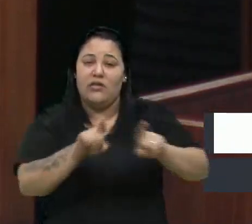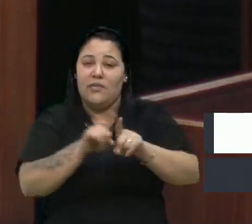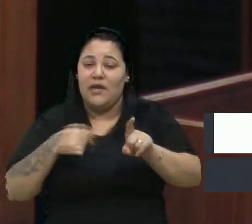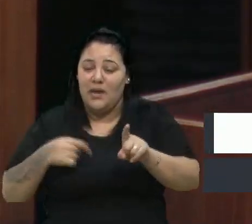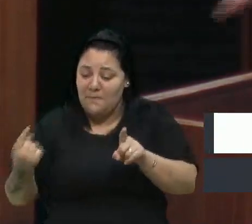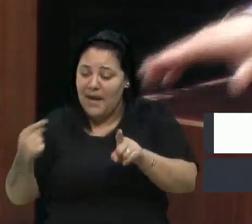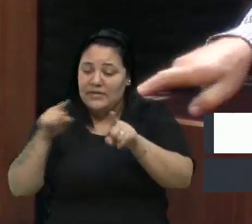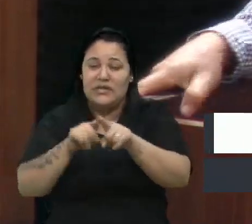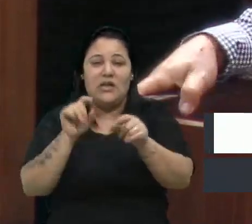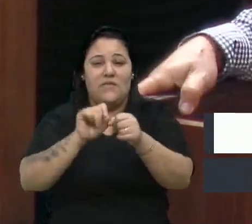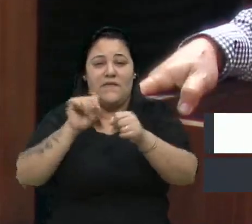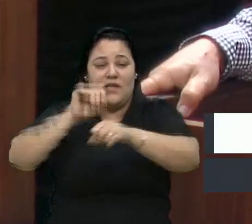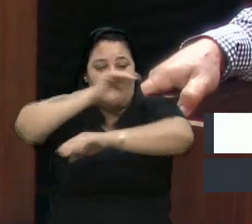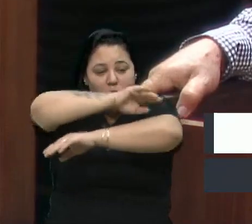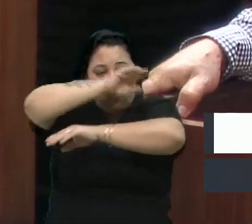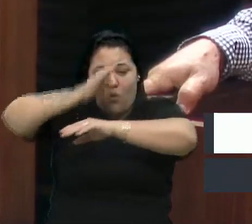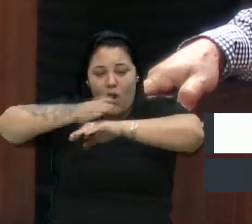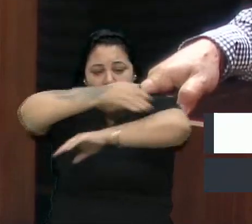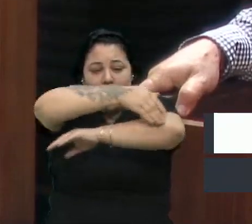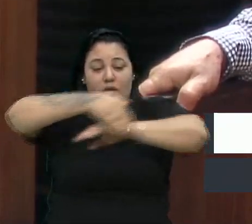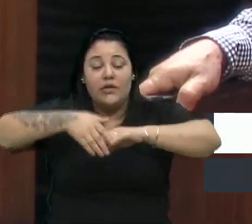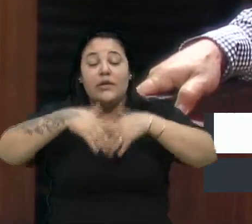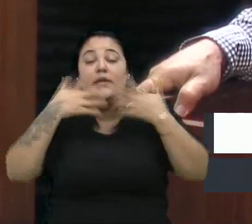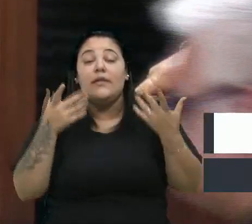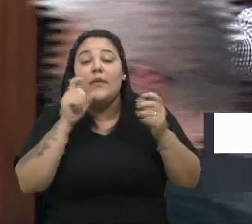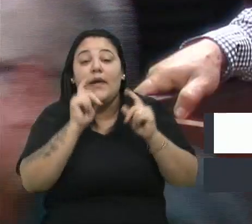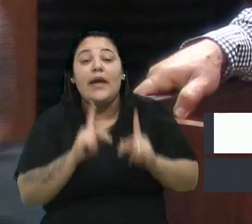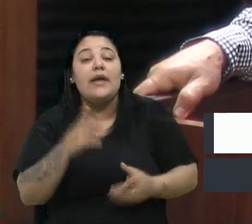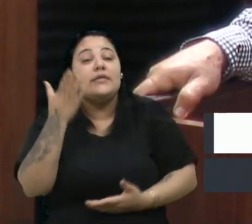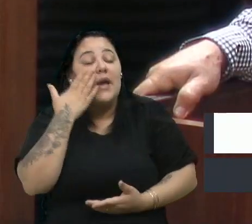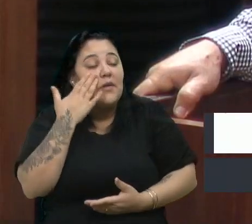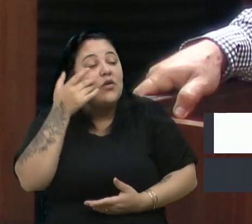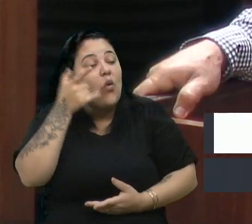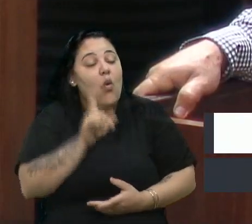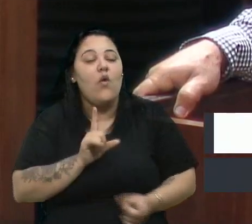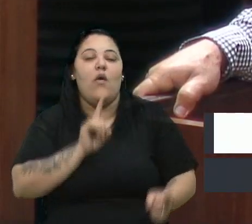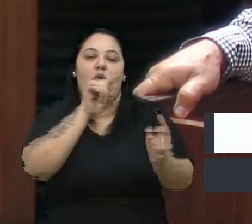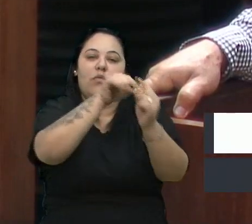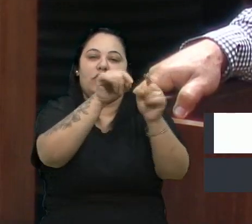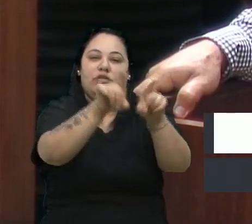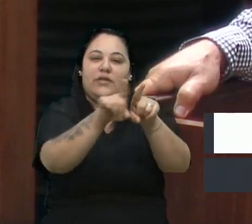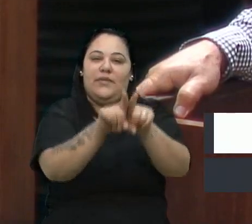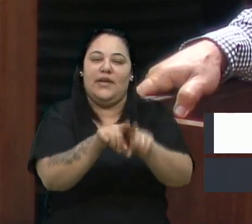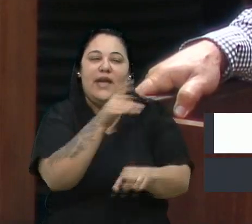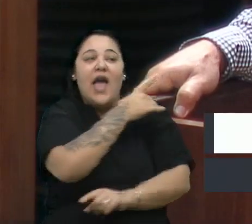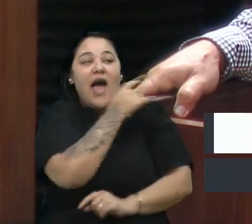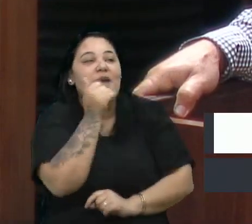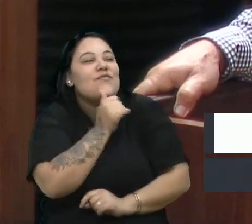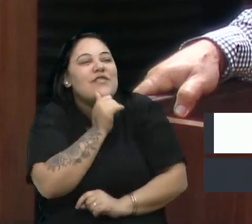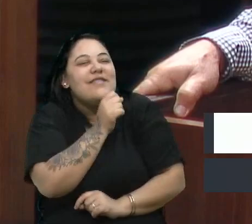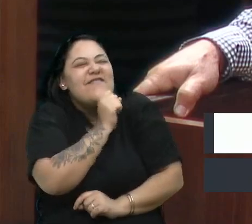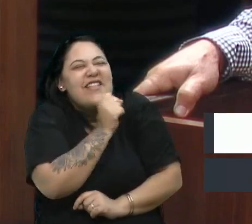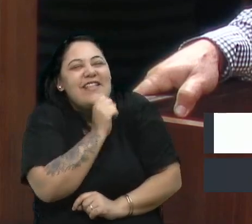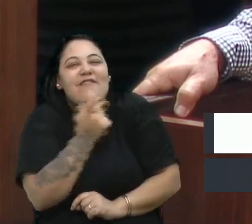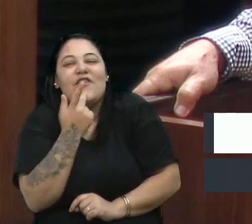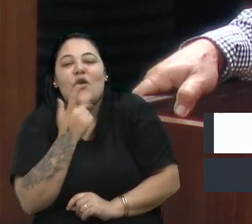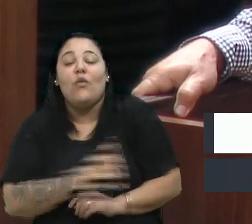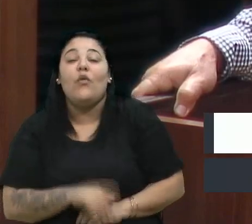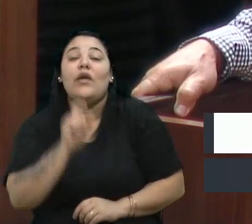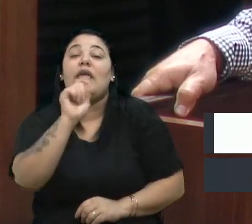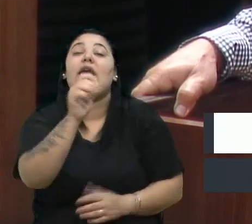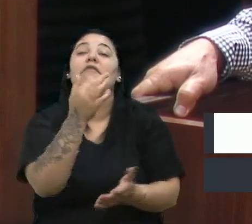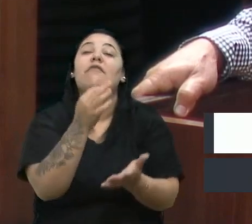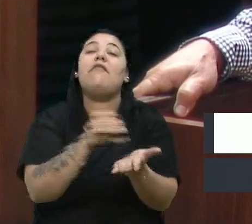para cobrir aquela rua. Então, quem sabe nós vamos chegar lá, e aquela senhoria disse, o que falta? Falta é